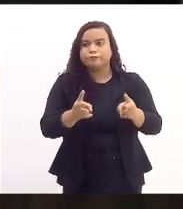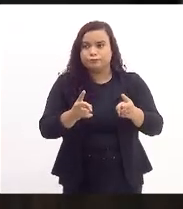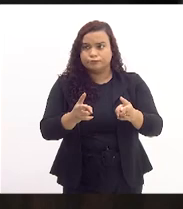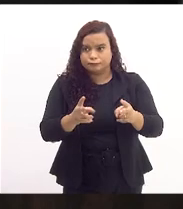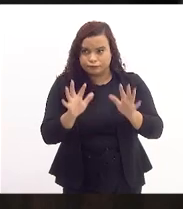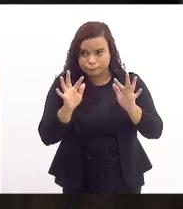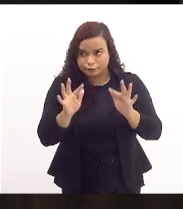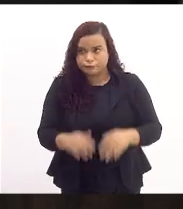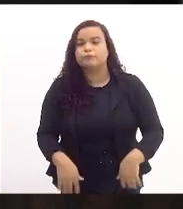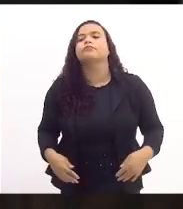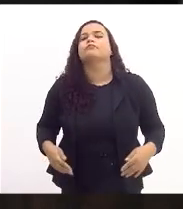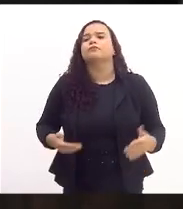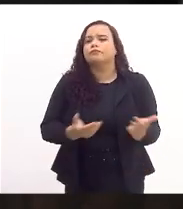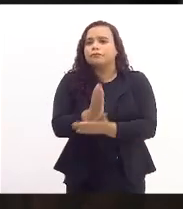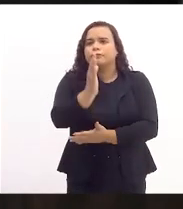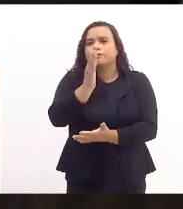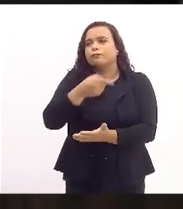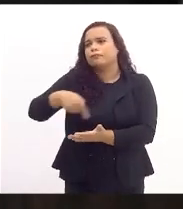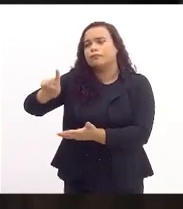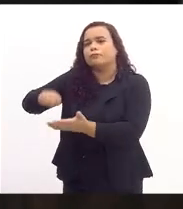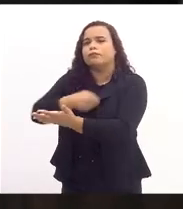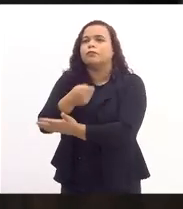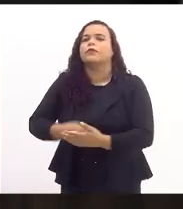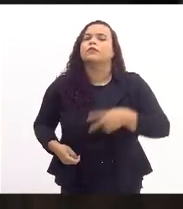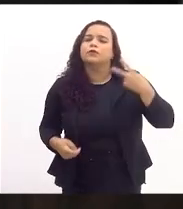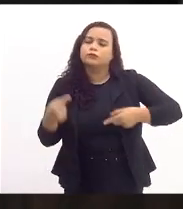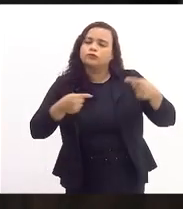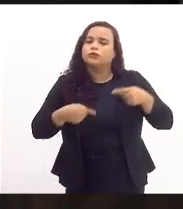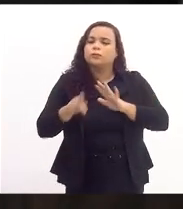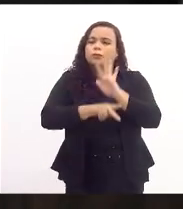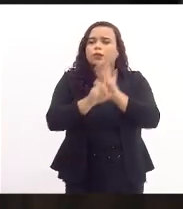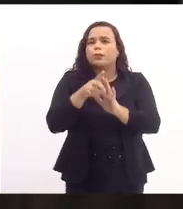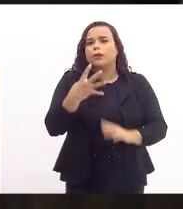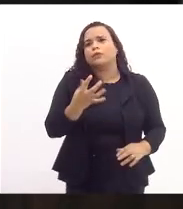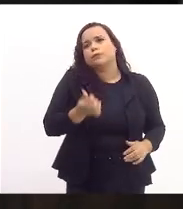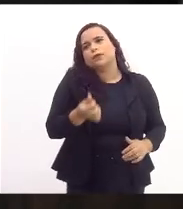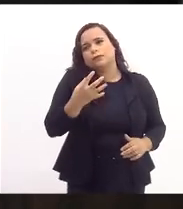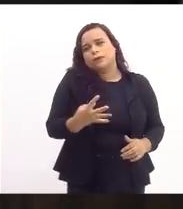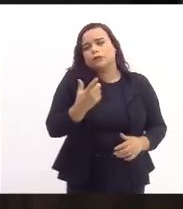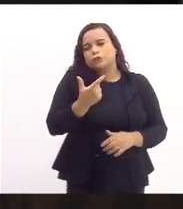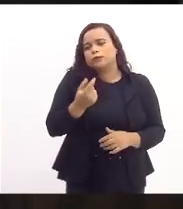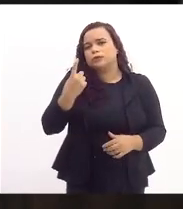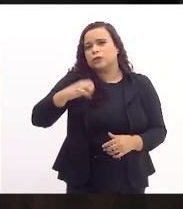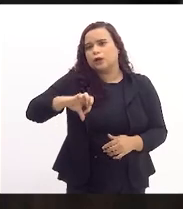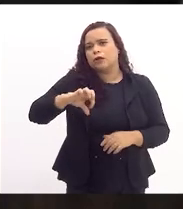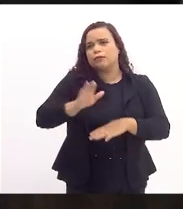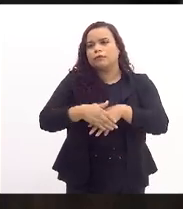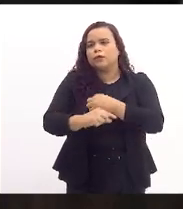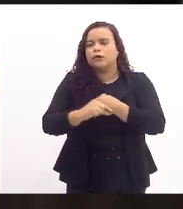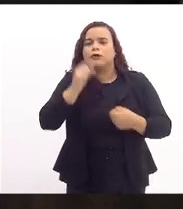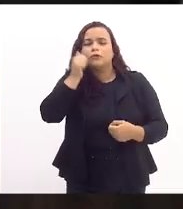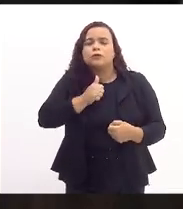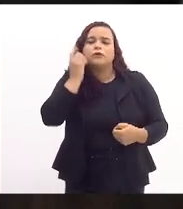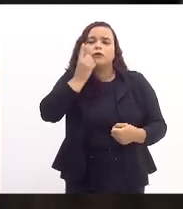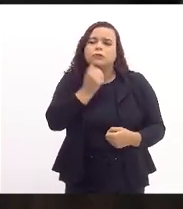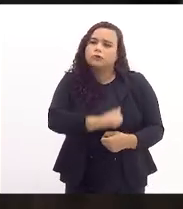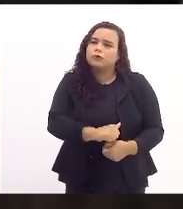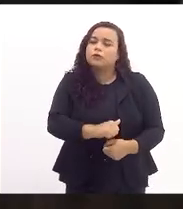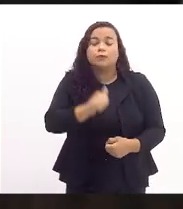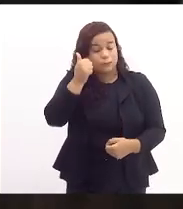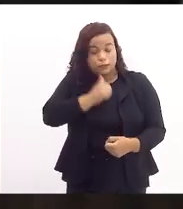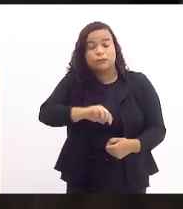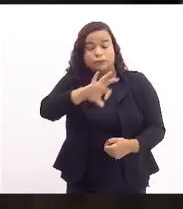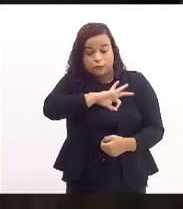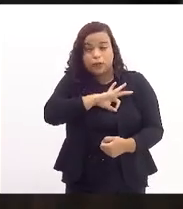Como estão aprovado vai autógrafo em segunda discussão projeto de lei 464 19 de autoria deputada Martha Rocha que dispõe